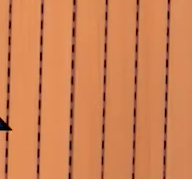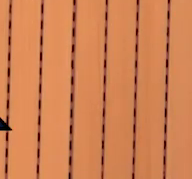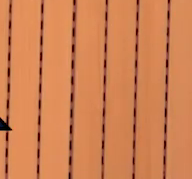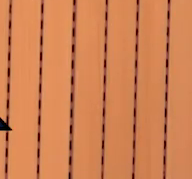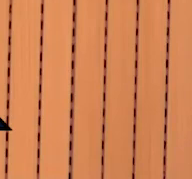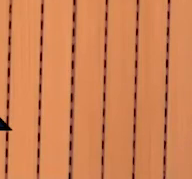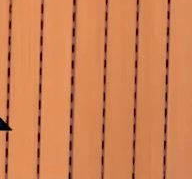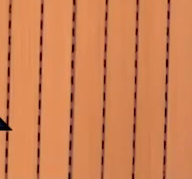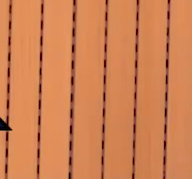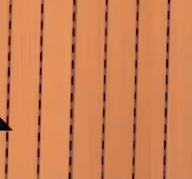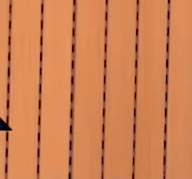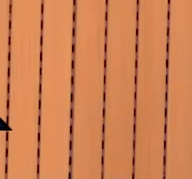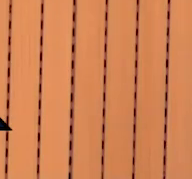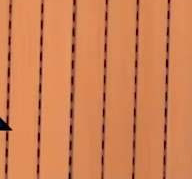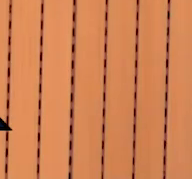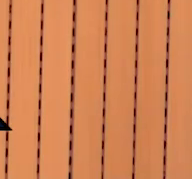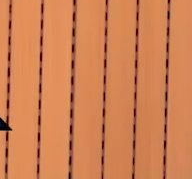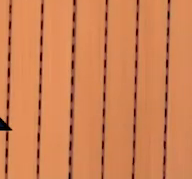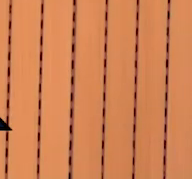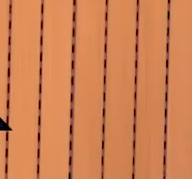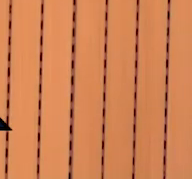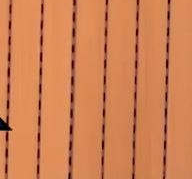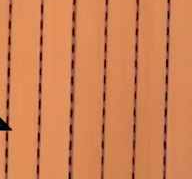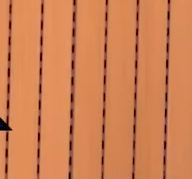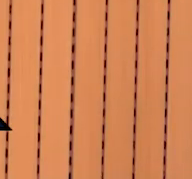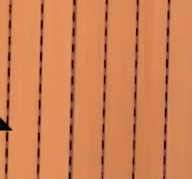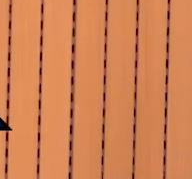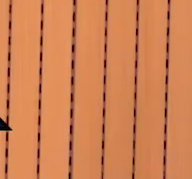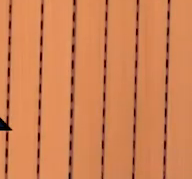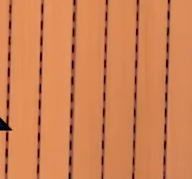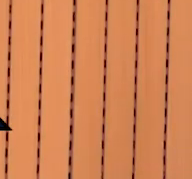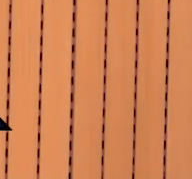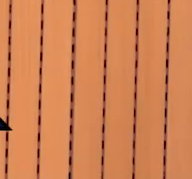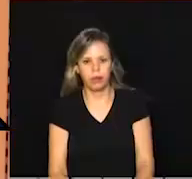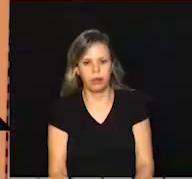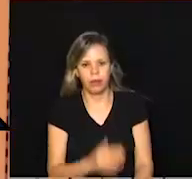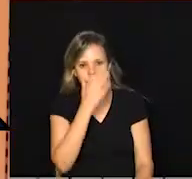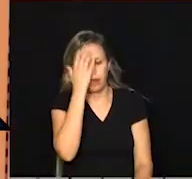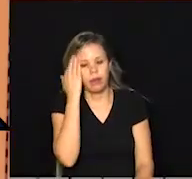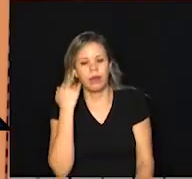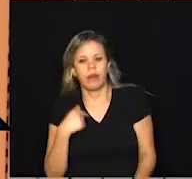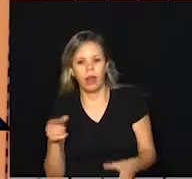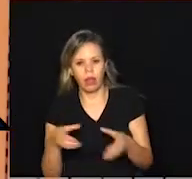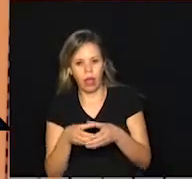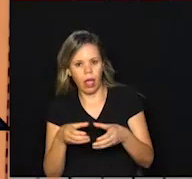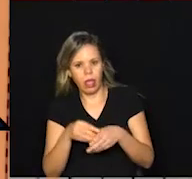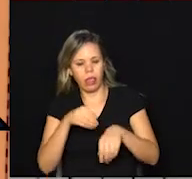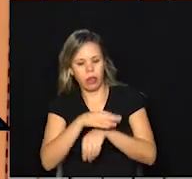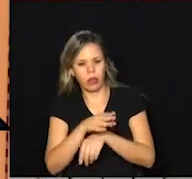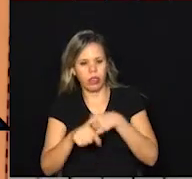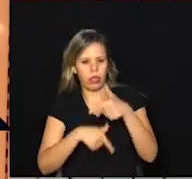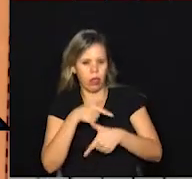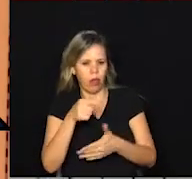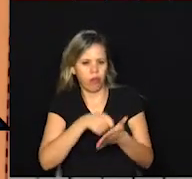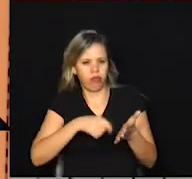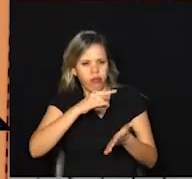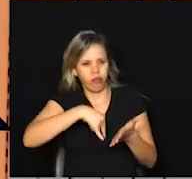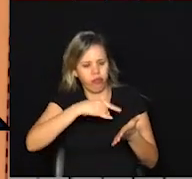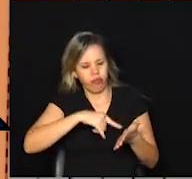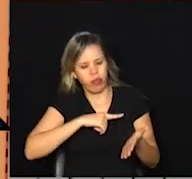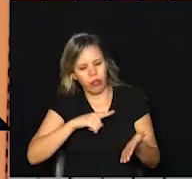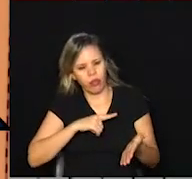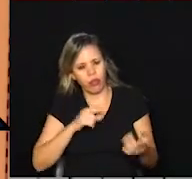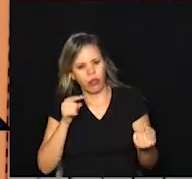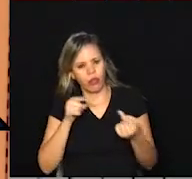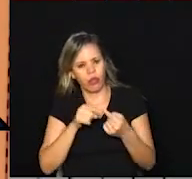e também é faremos encaminhamentos aqui dessa comissão é tendo aqui